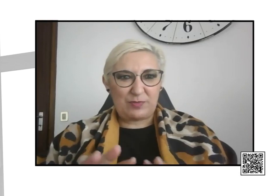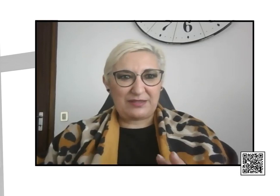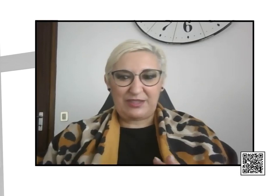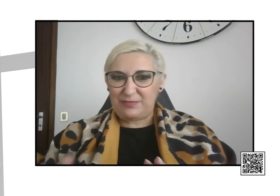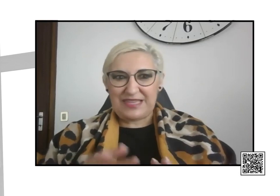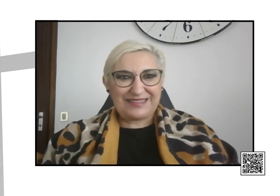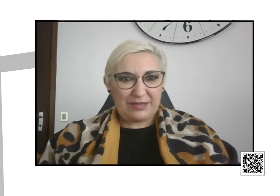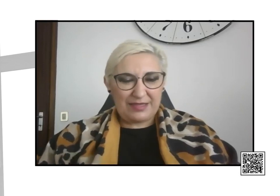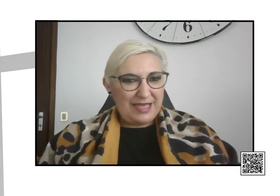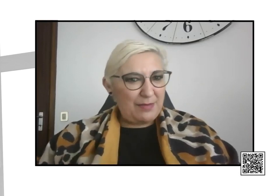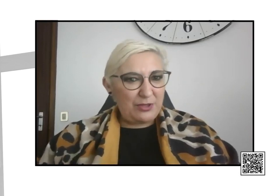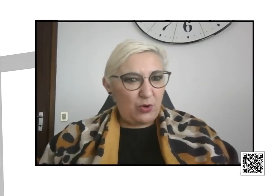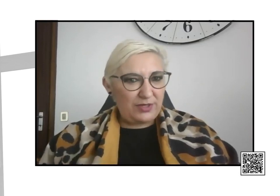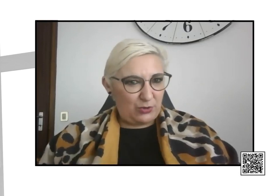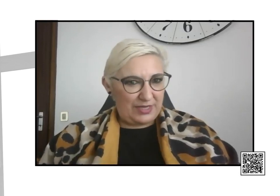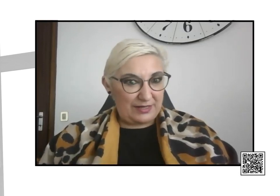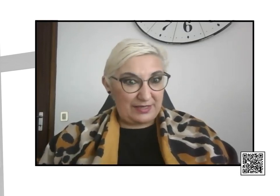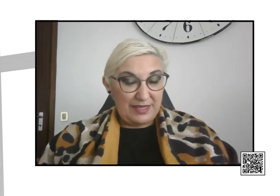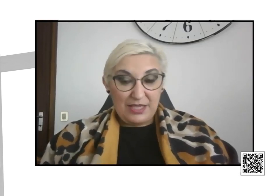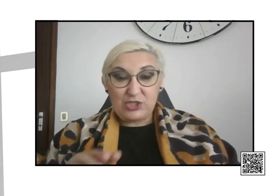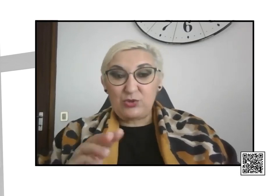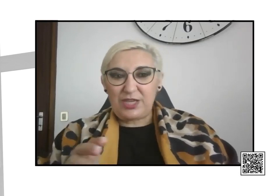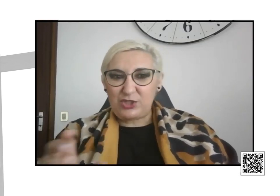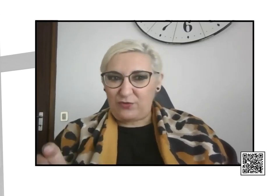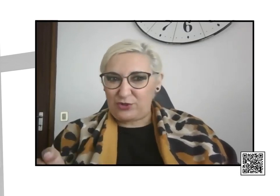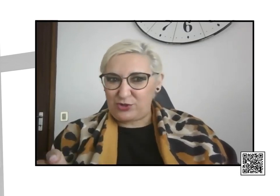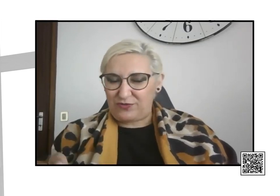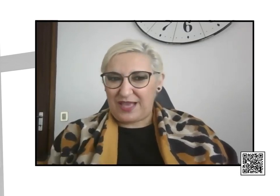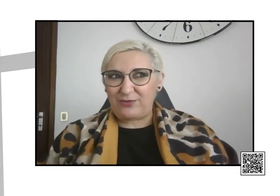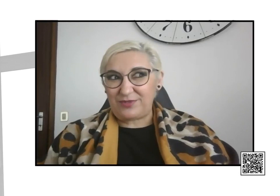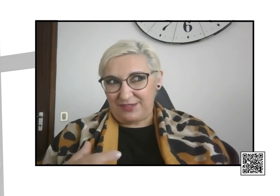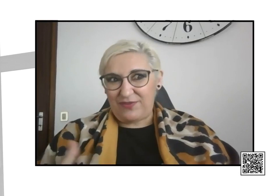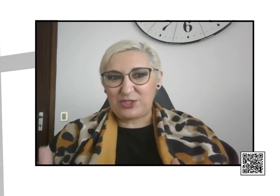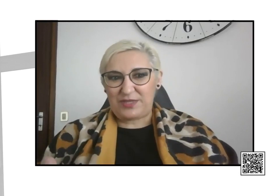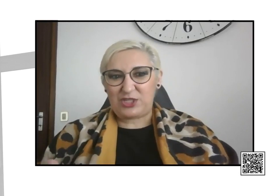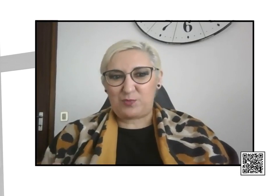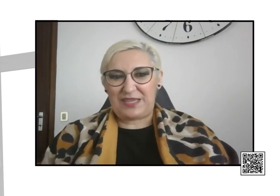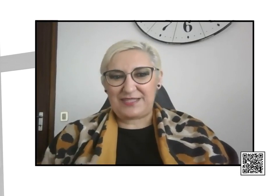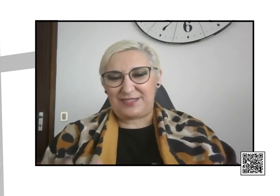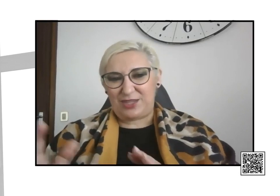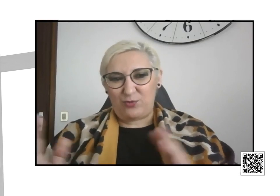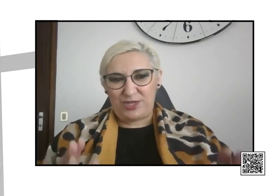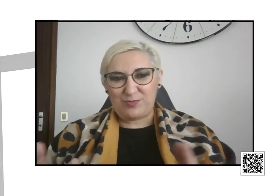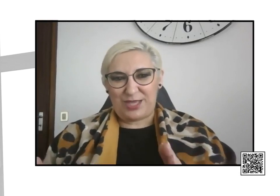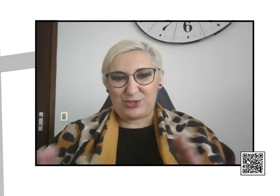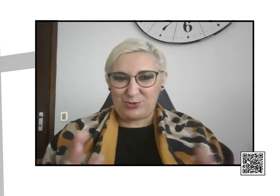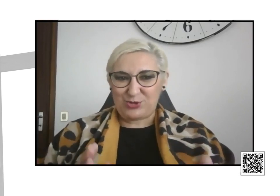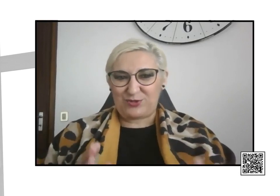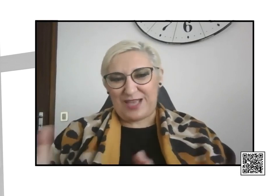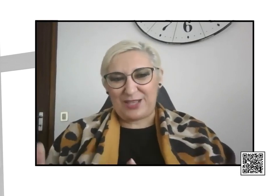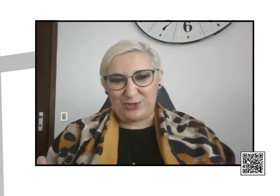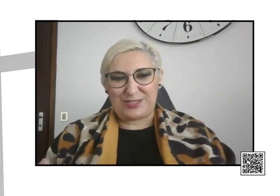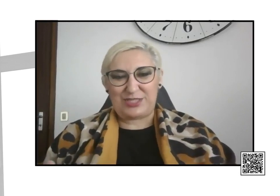sua mente, de imediato abandona e não quer ler. Se o texto não for justificado, e façam essa experiência de ter o mesmo texto,